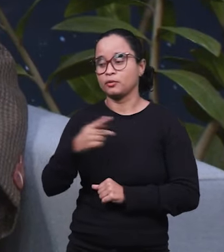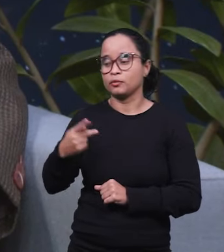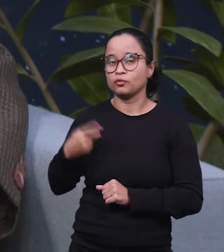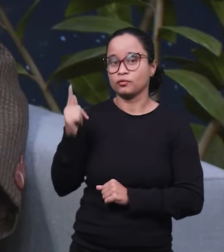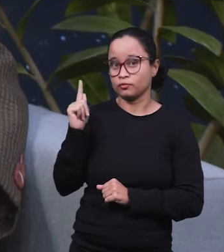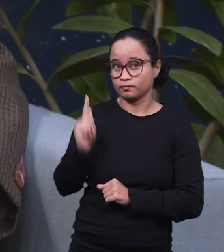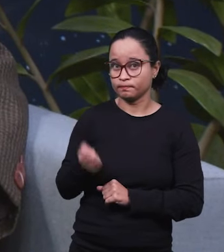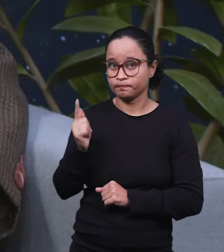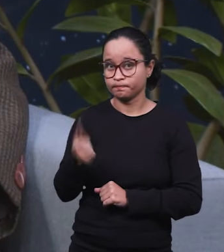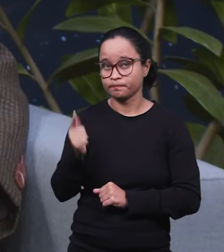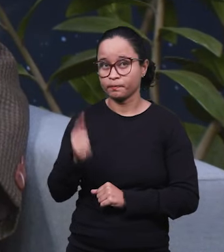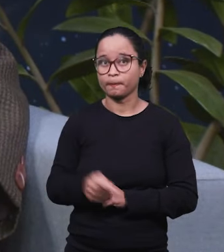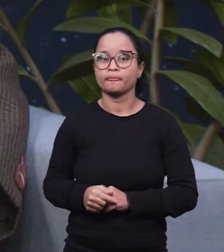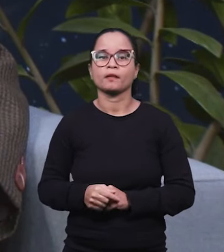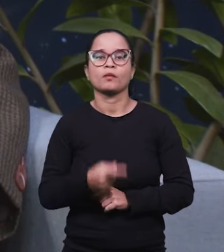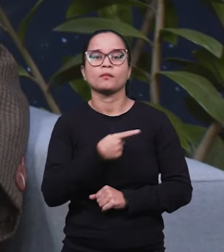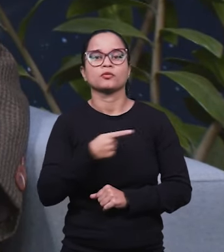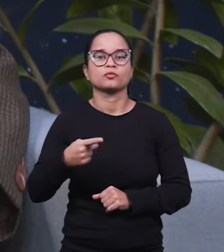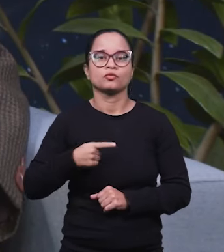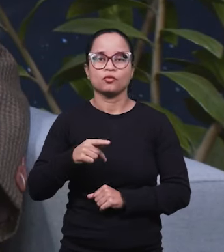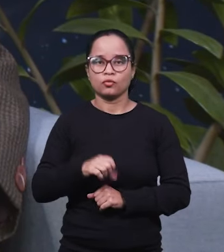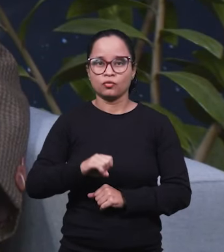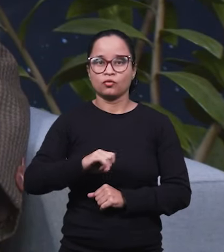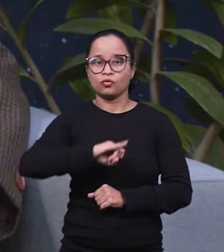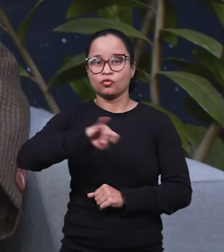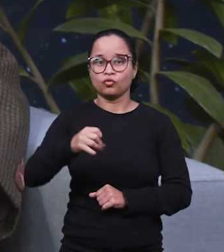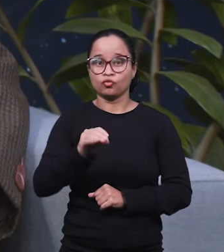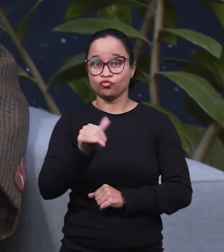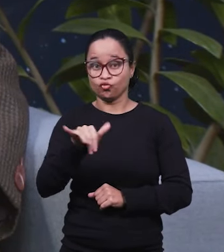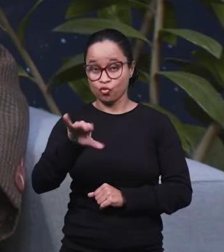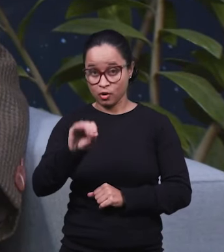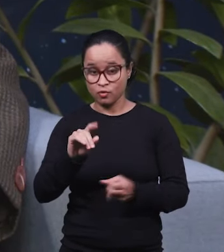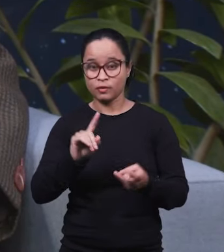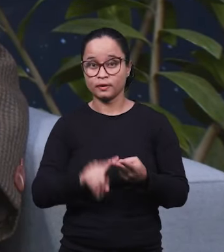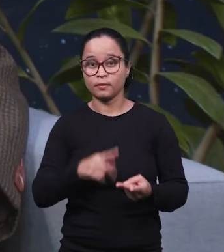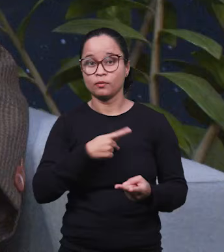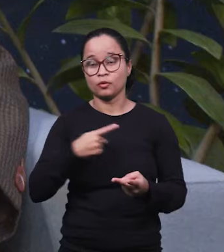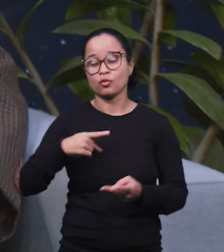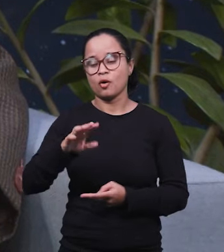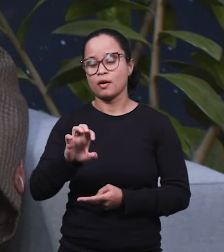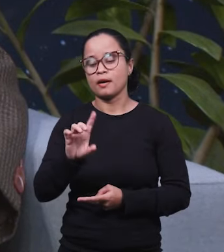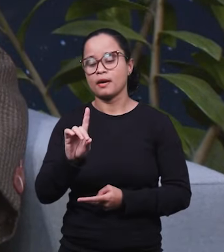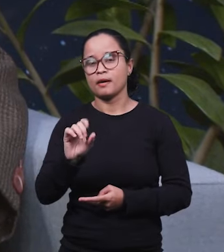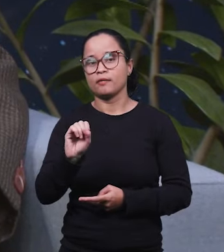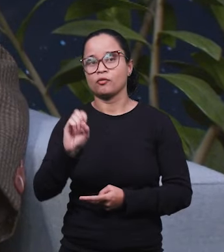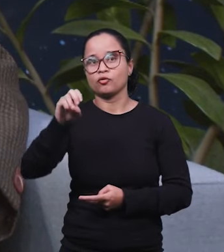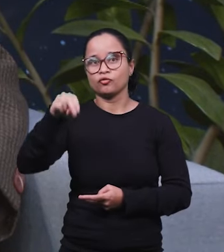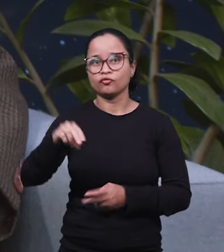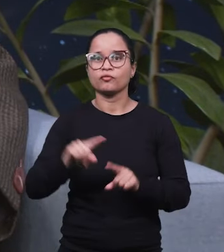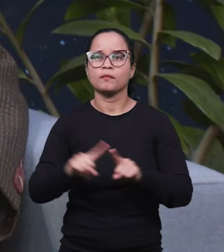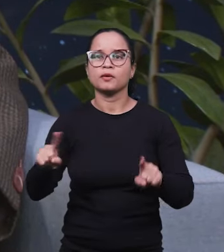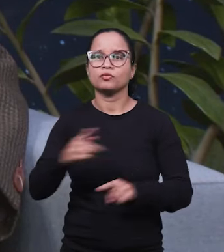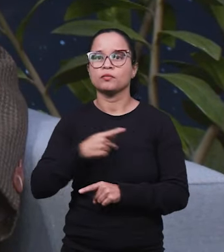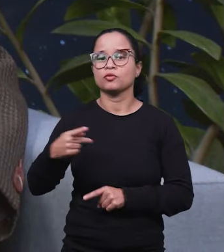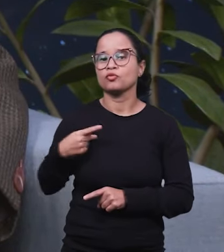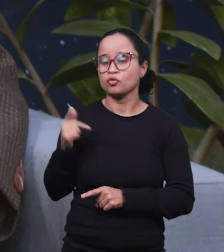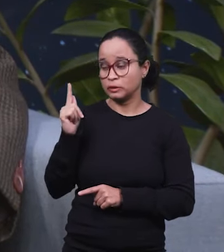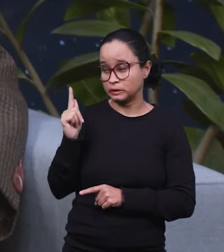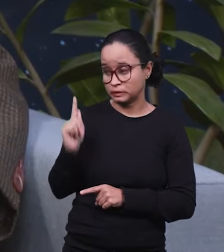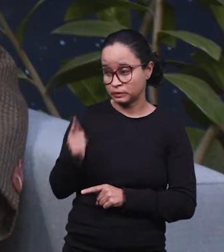depois eu quero que o pastor João Cidade fale também, o pastor Edson, de um aspecto mais particular. Mas o pastor Gedeuti